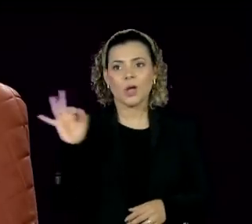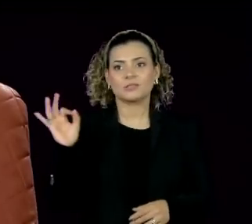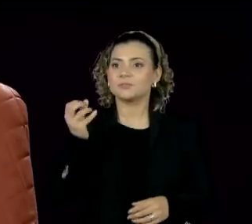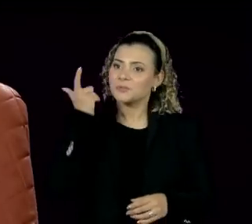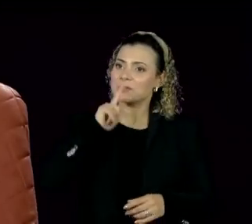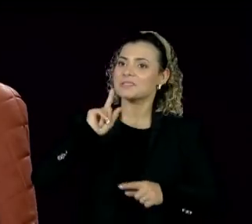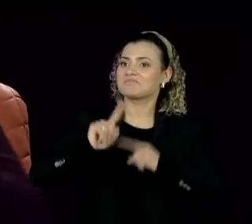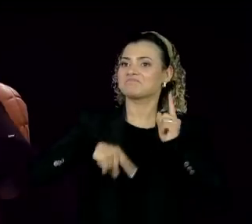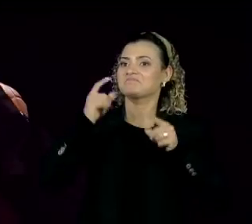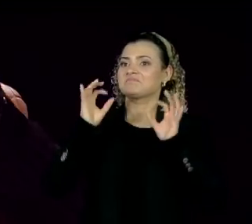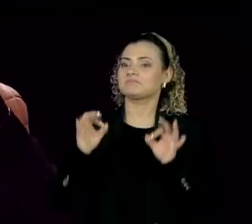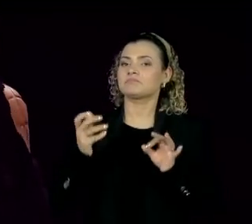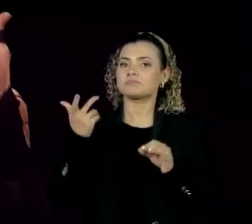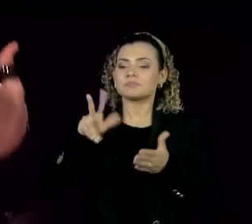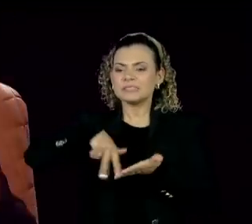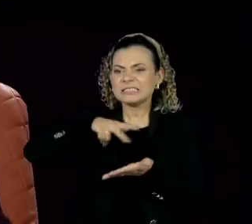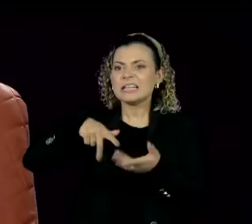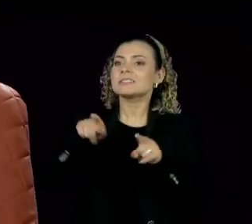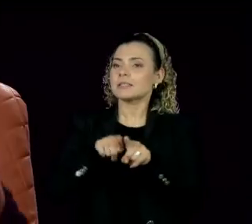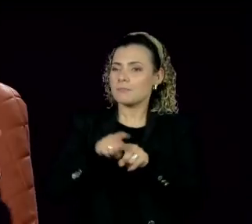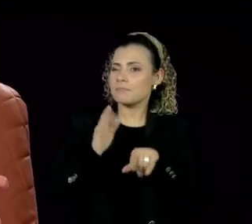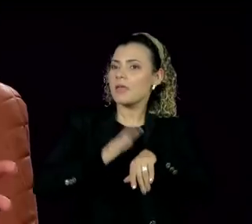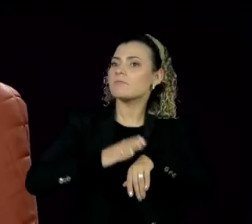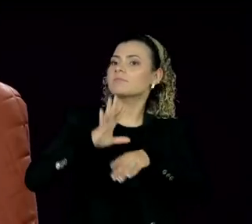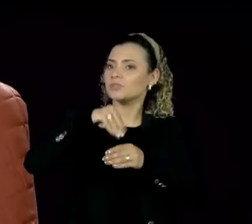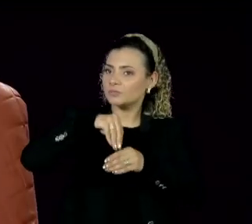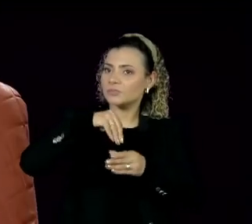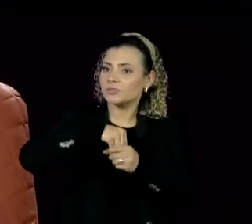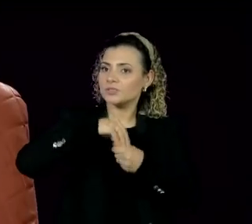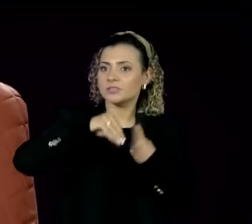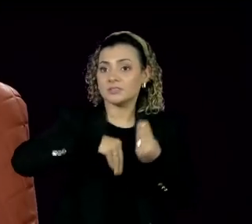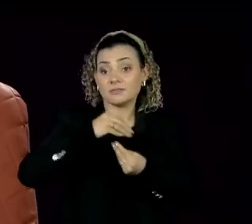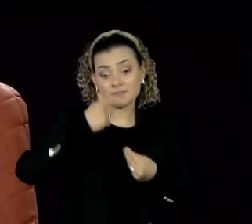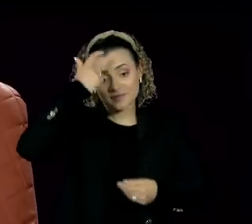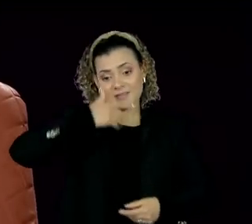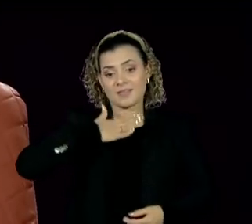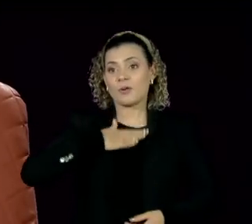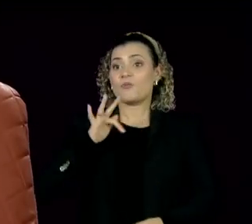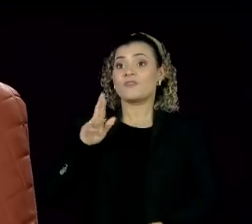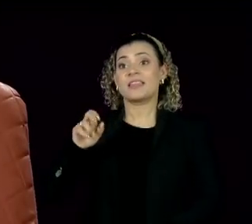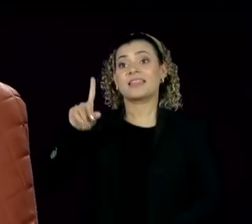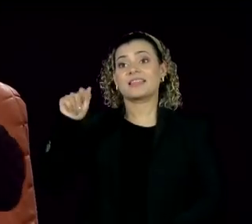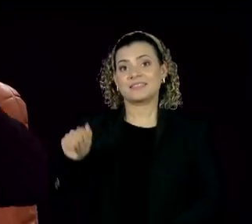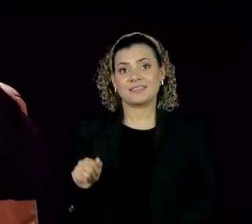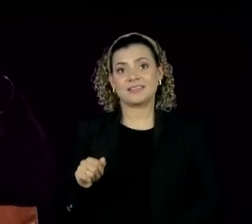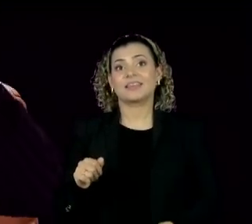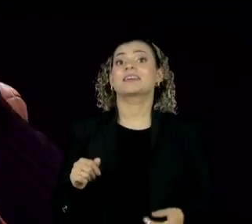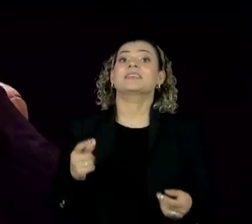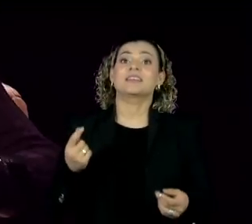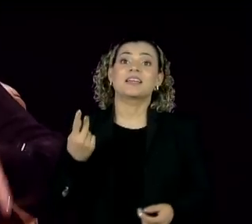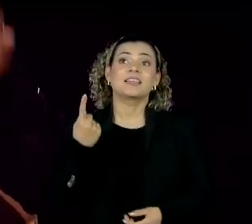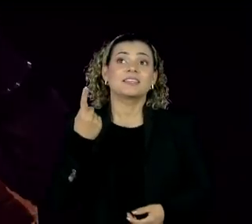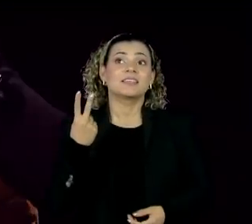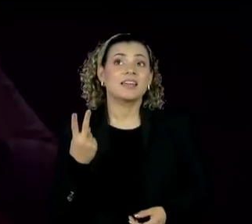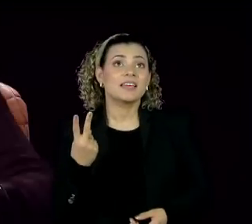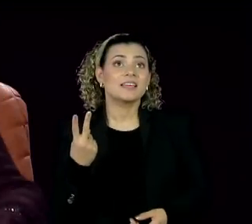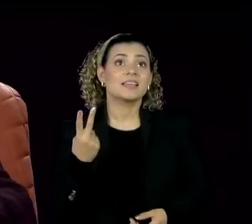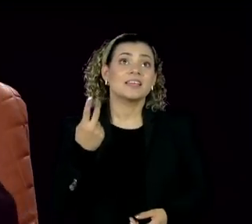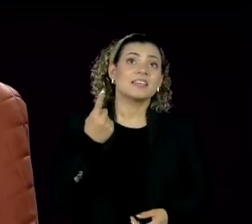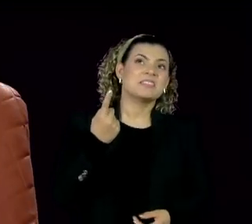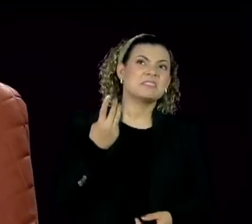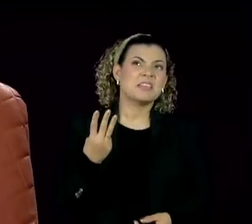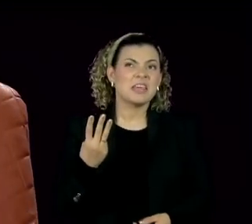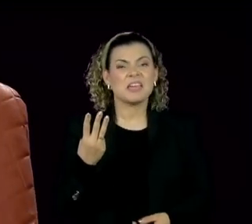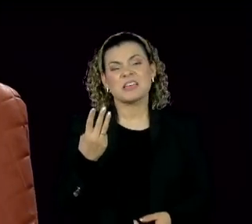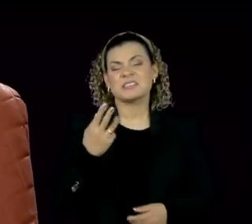super certo, eu trouxe minhas coreografias. Aí eu trouxe a Fernanda, que é aquela lá de 13, 12, 10 anos, imitando